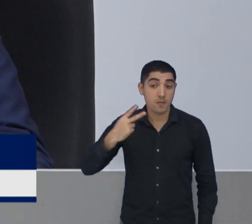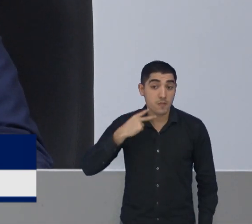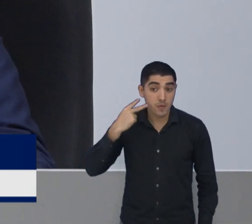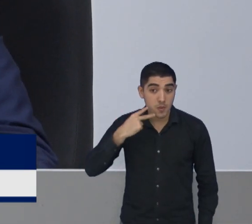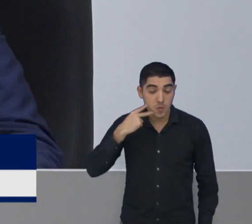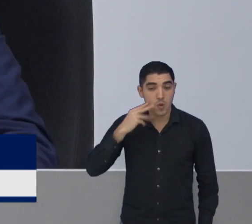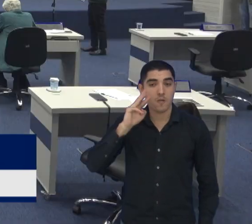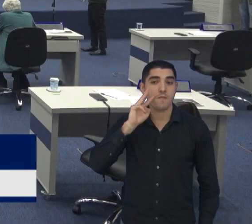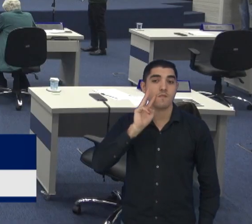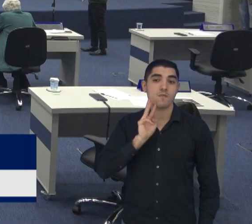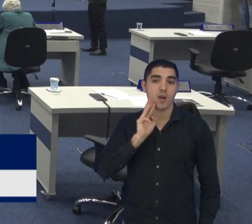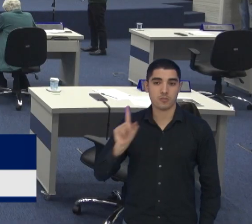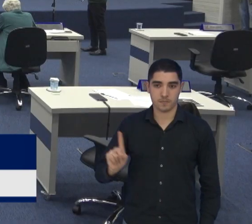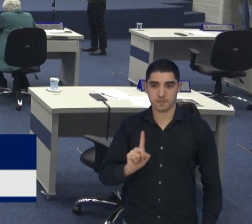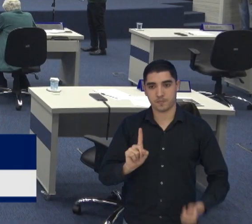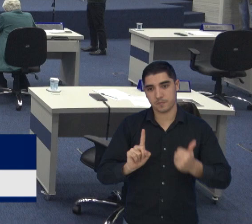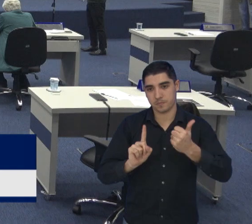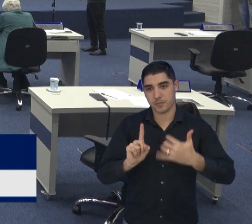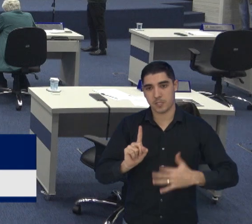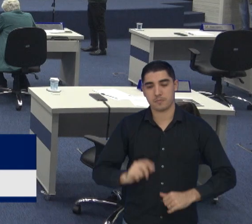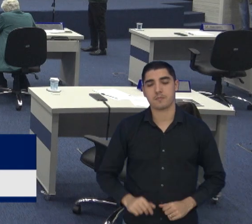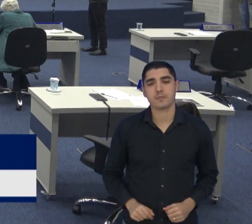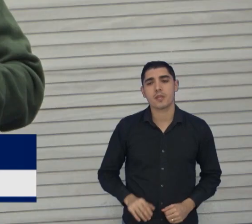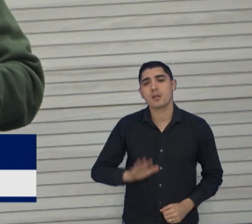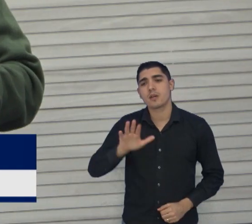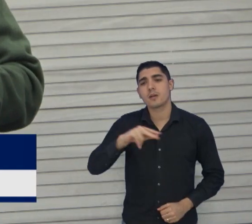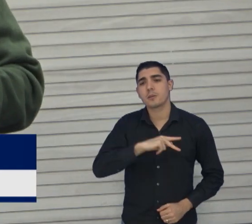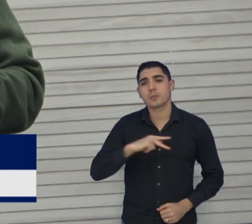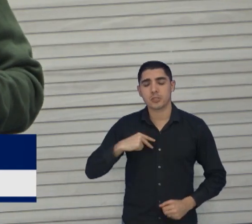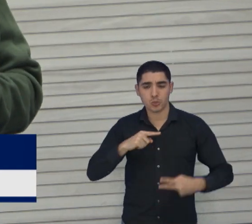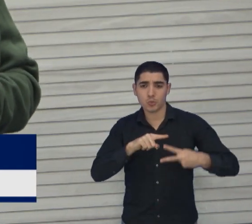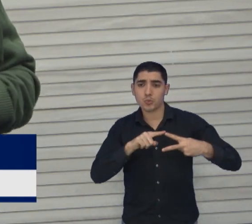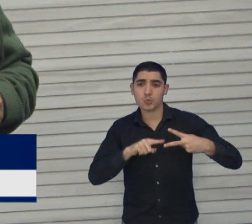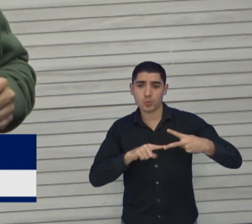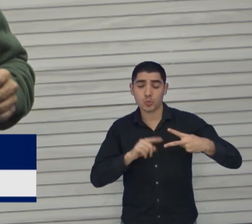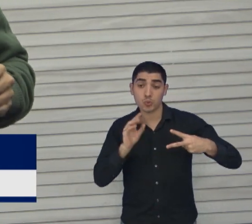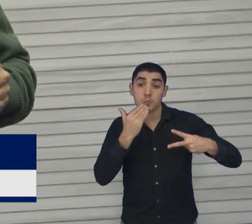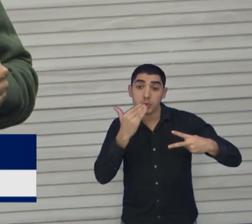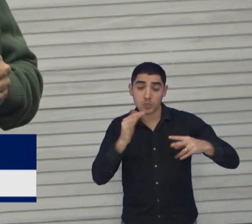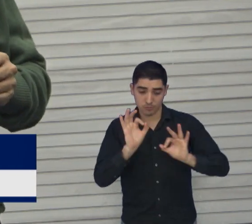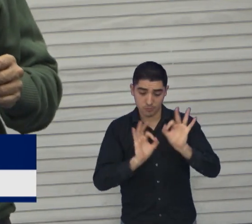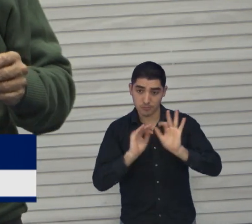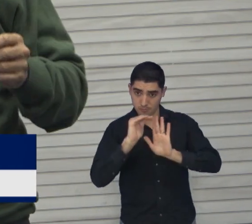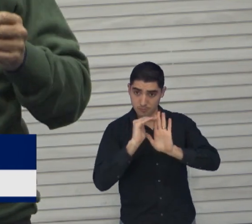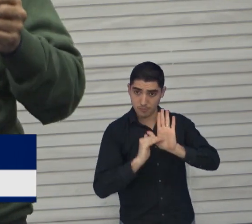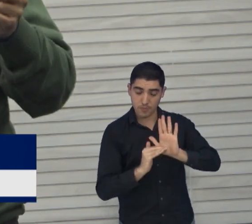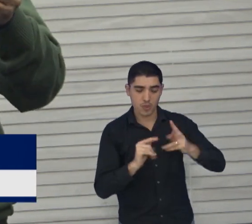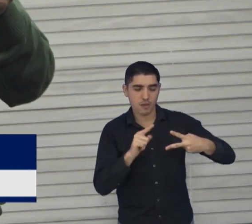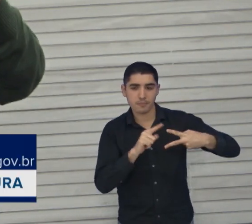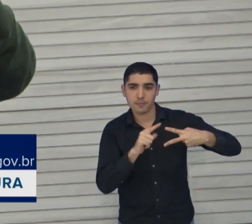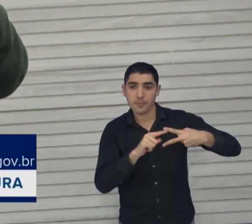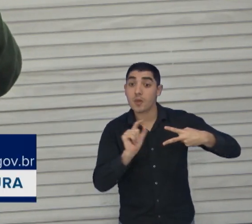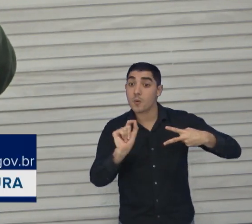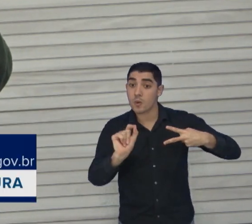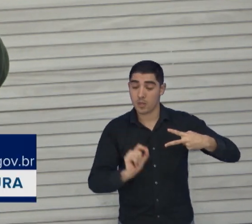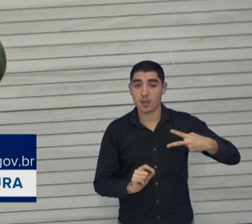vereador Walter Reich. Senhor presidente, na verdade são duas questões de ordem. A primeira delas é